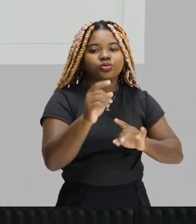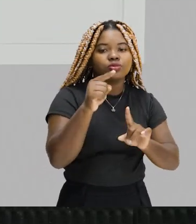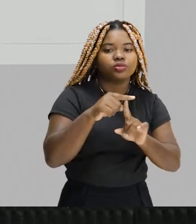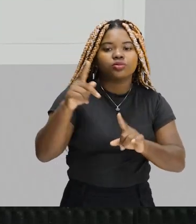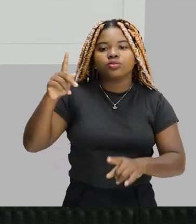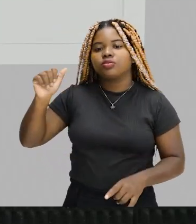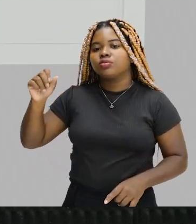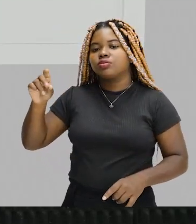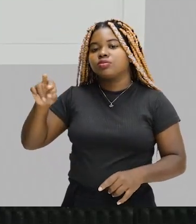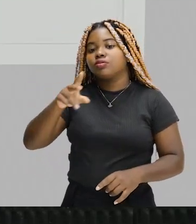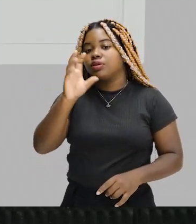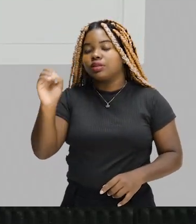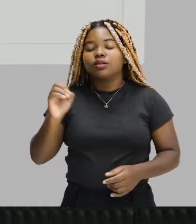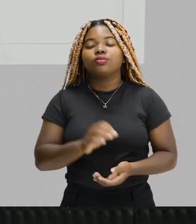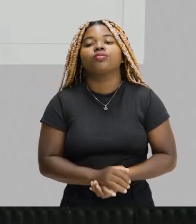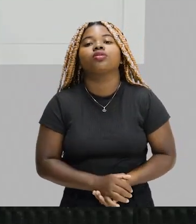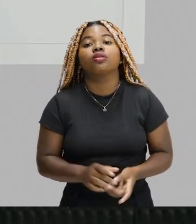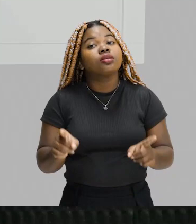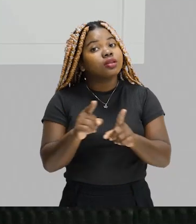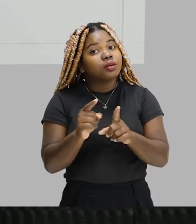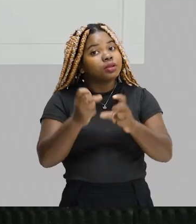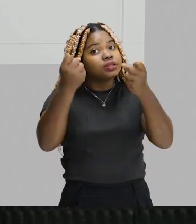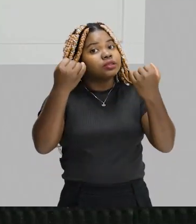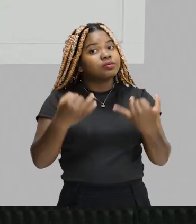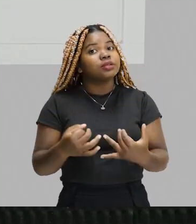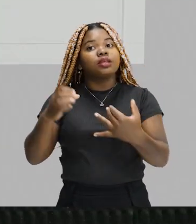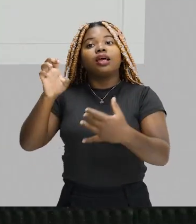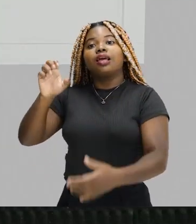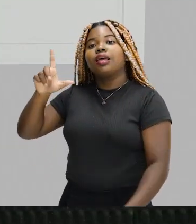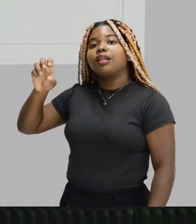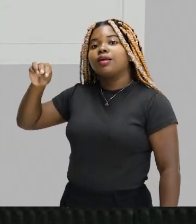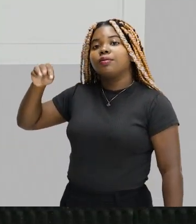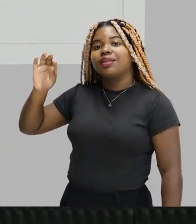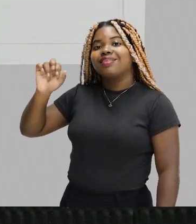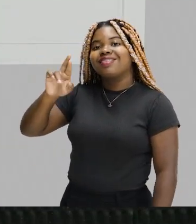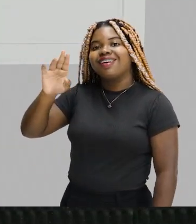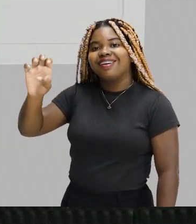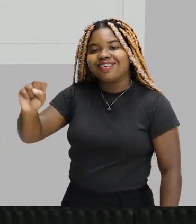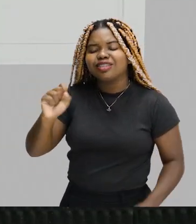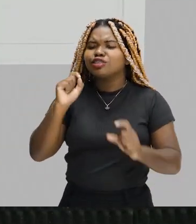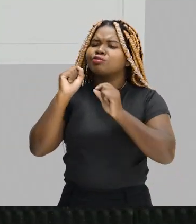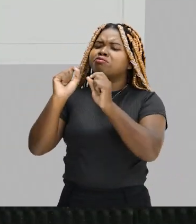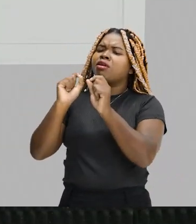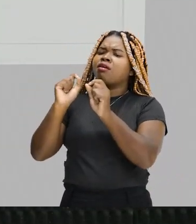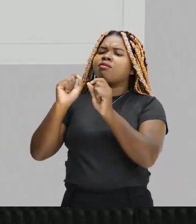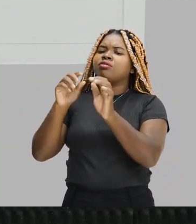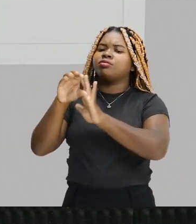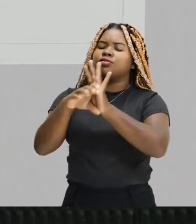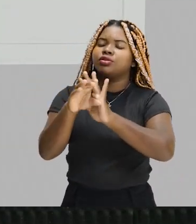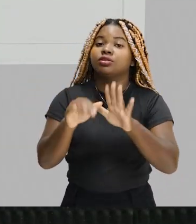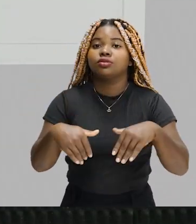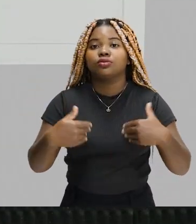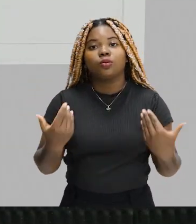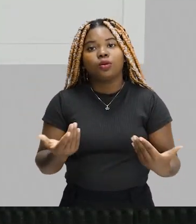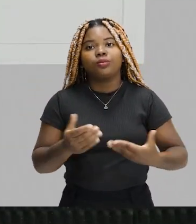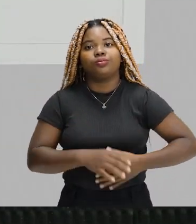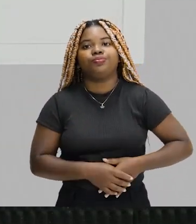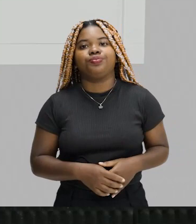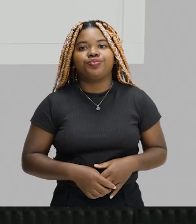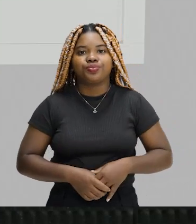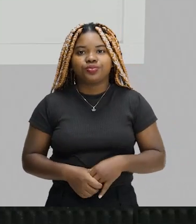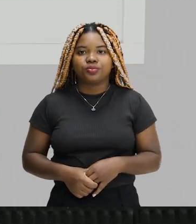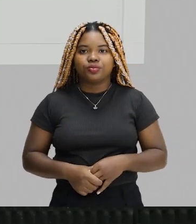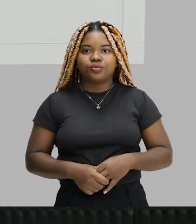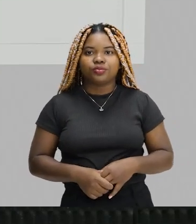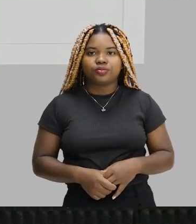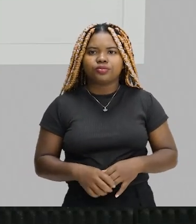separado. Também nós já falamos sobre as partículas elementares, tá ok? O que são essas partículas elementares,